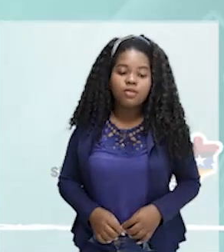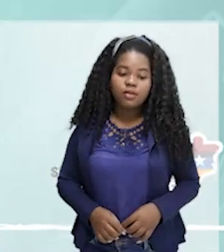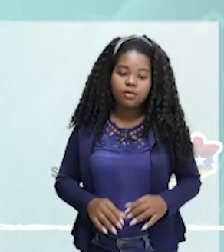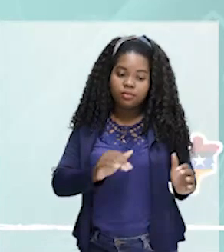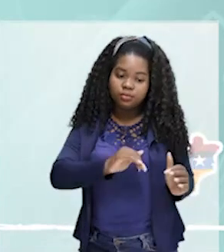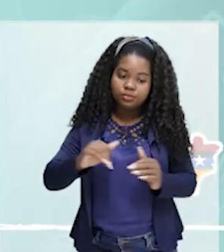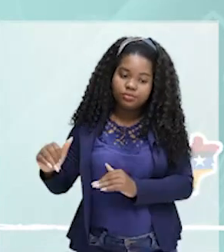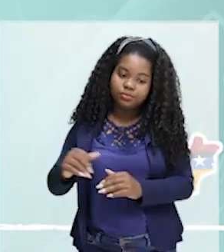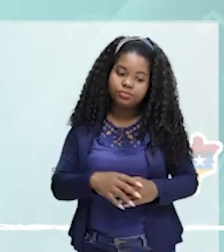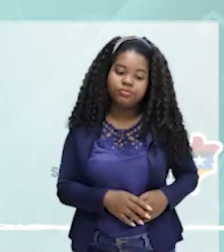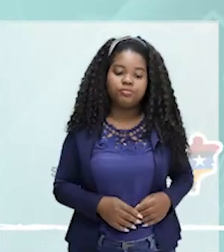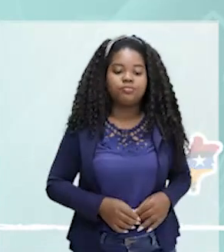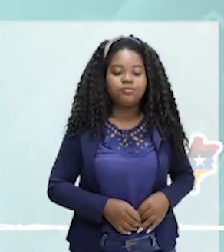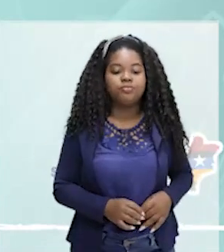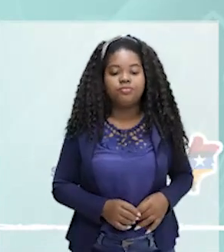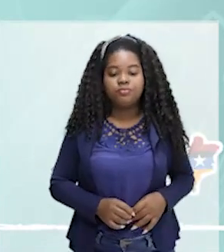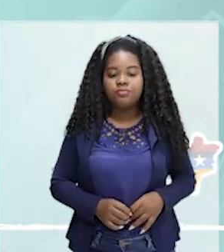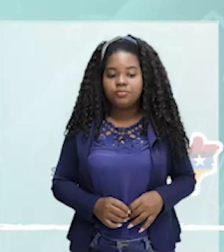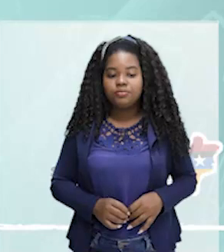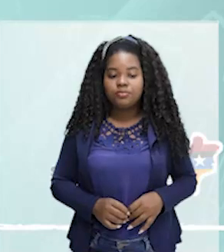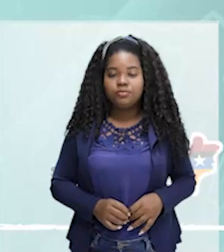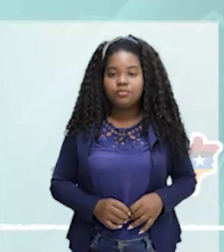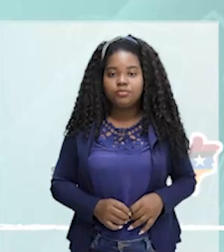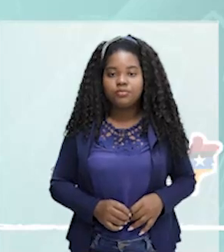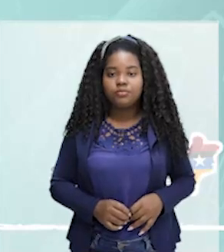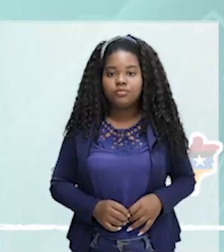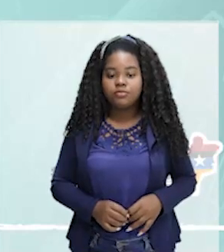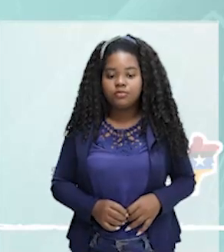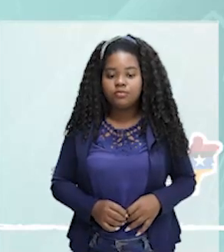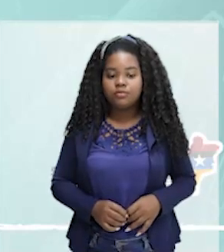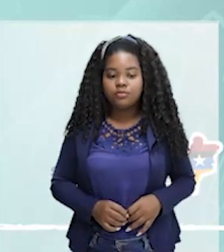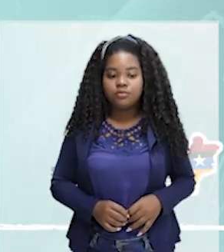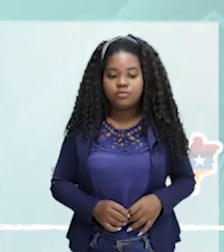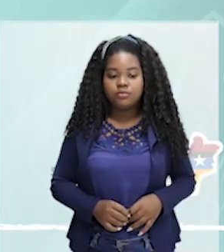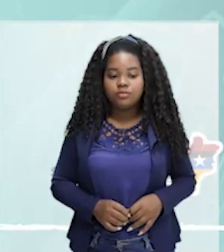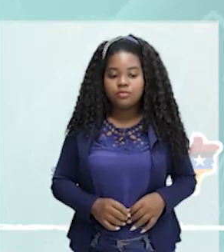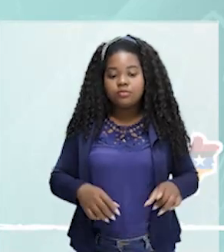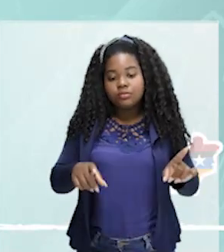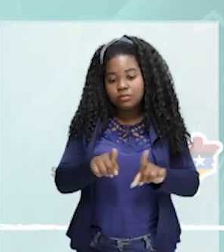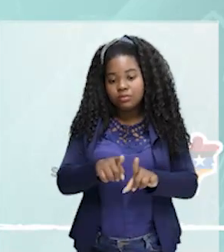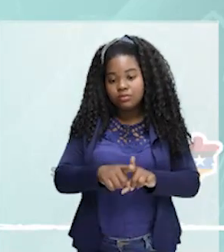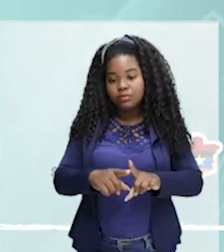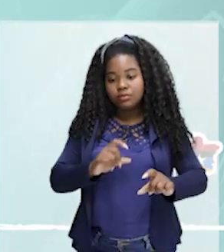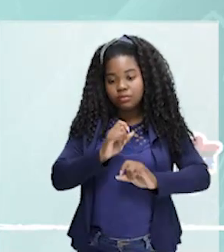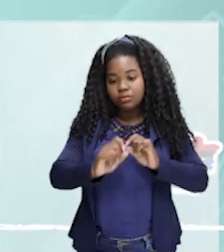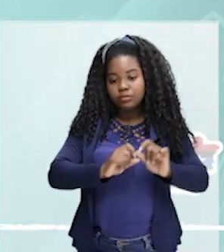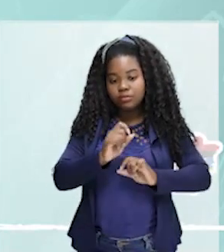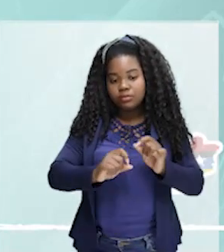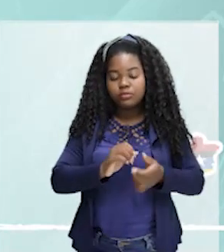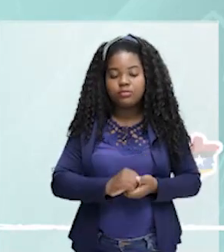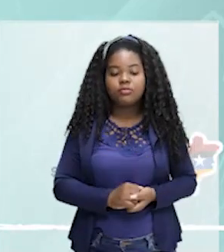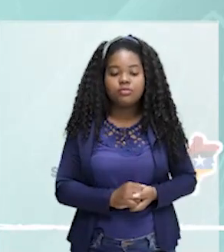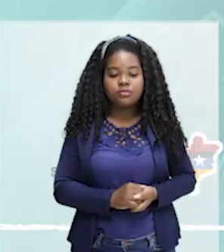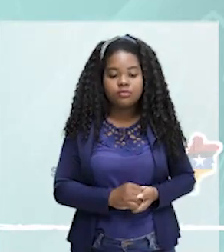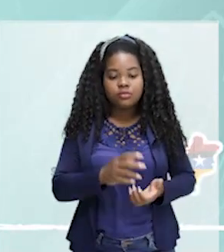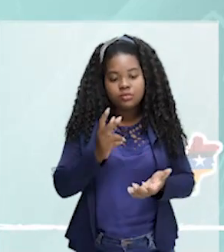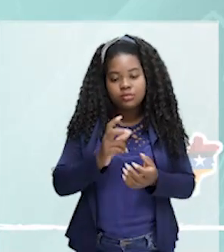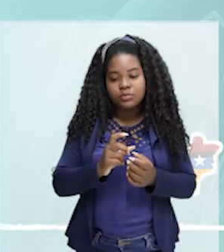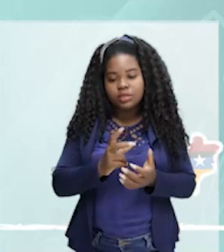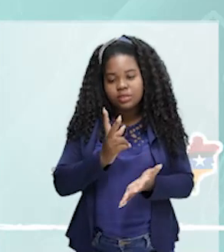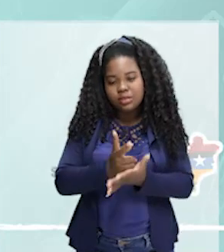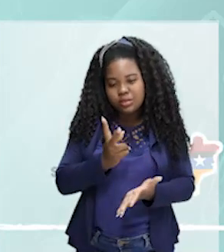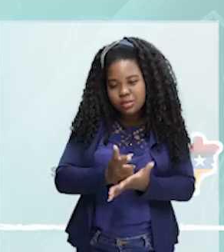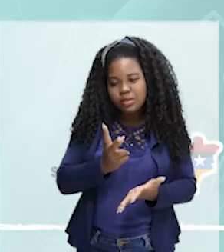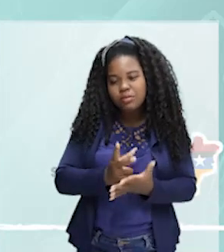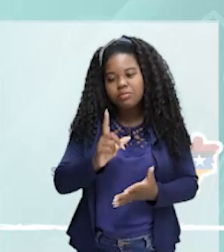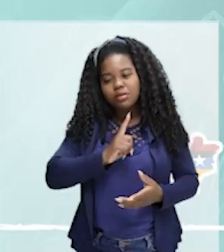um verbo frasal, ele é algo frequentemente, particularmente frequente na língua inglesa.